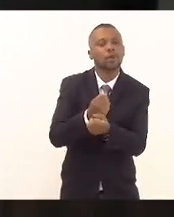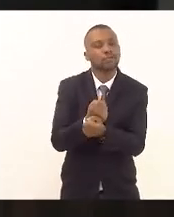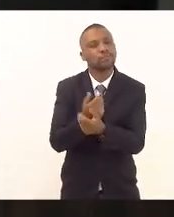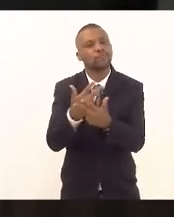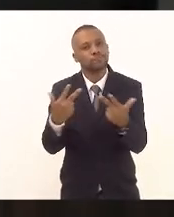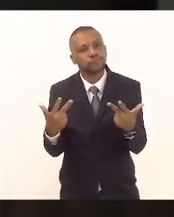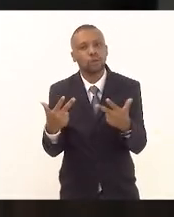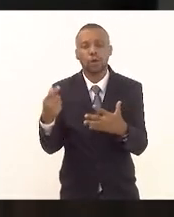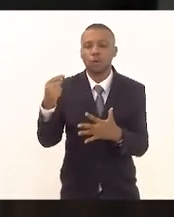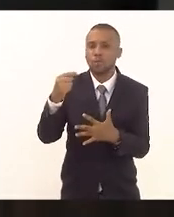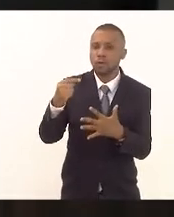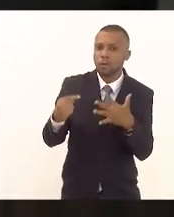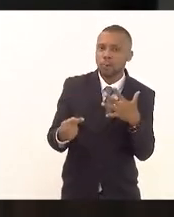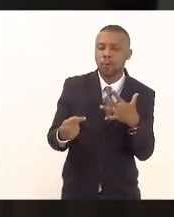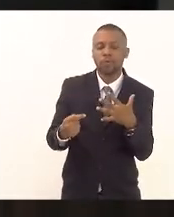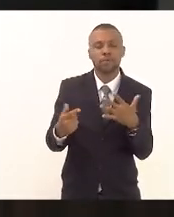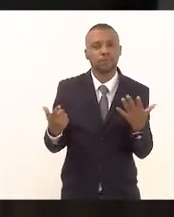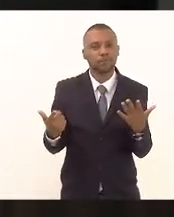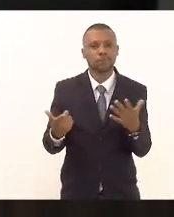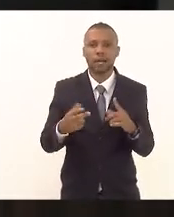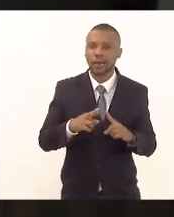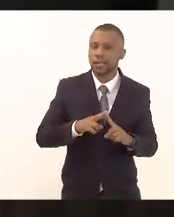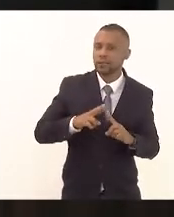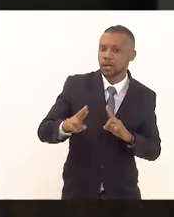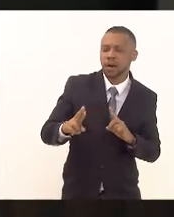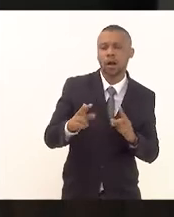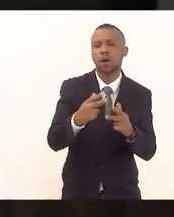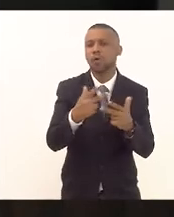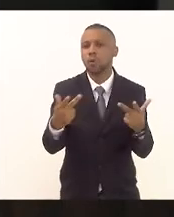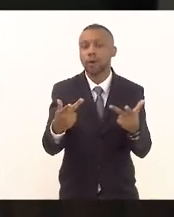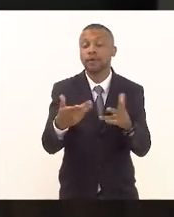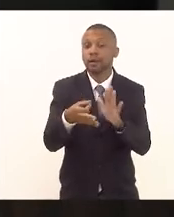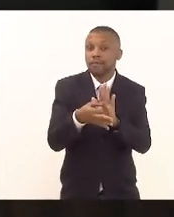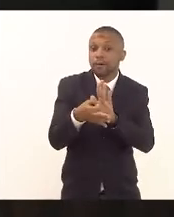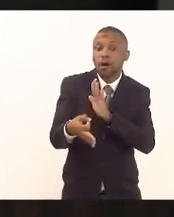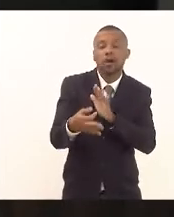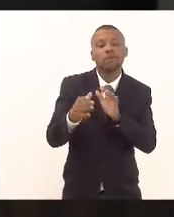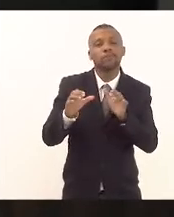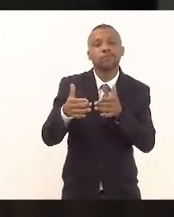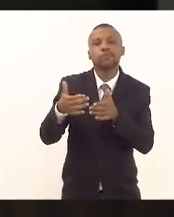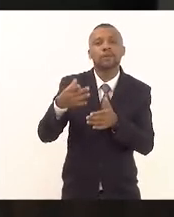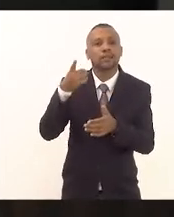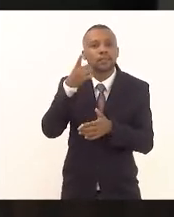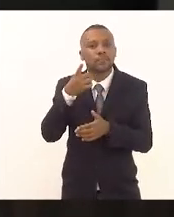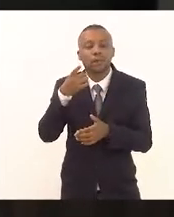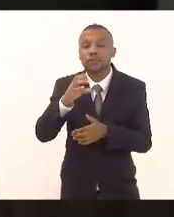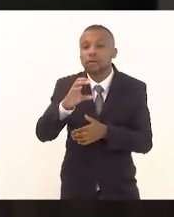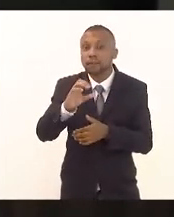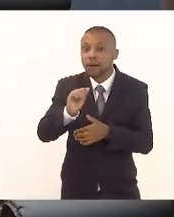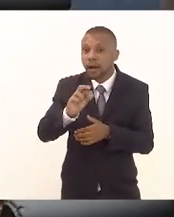Etnia, Procedência Nacional, Religião e Procedência Nacional. Para emitir parecer, deputado Carlos Mink.